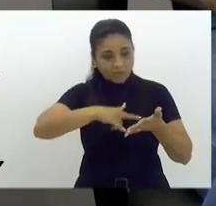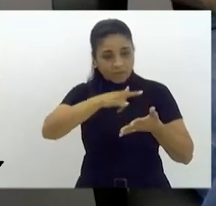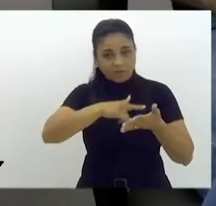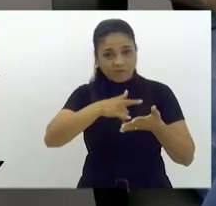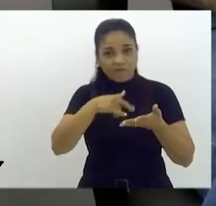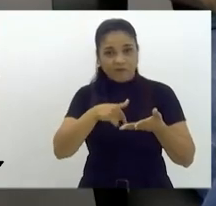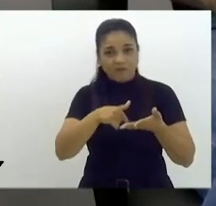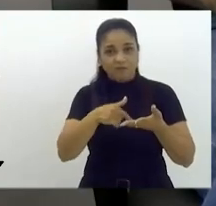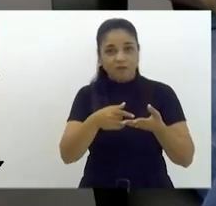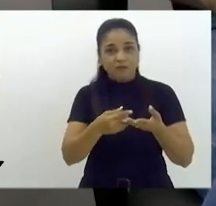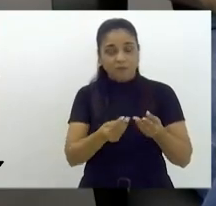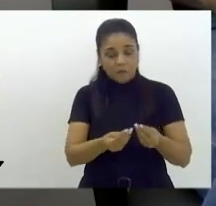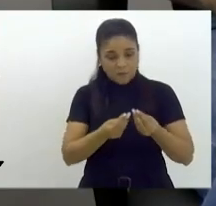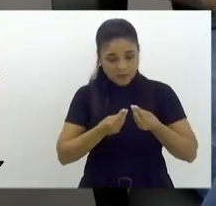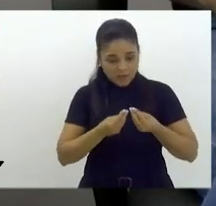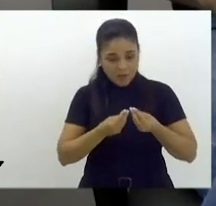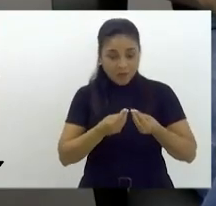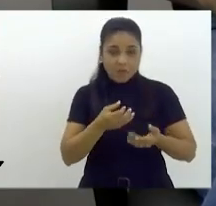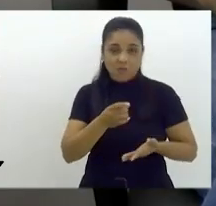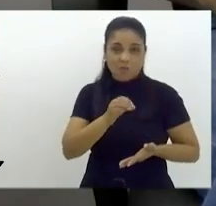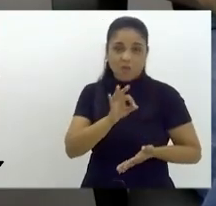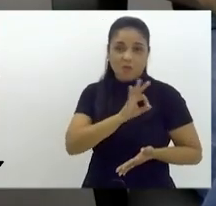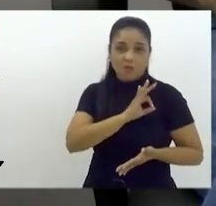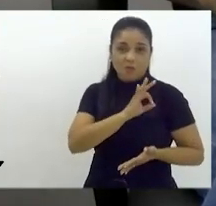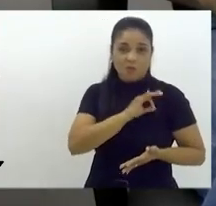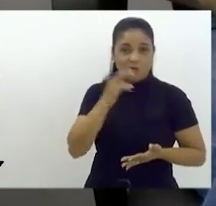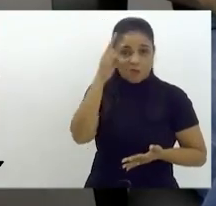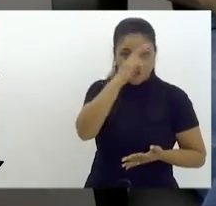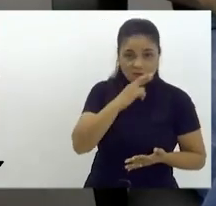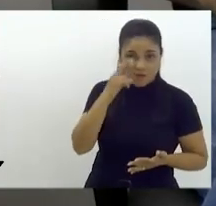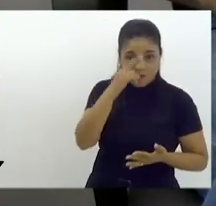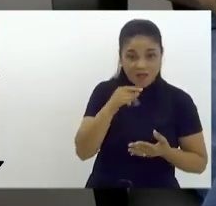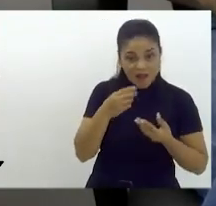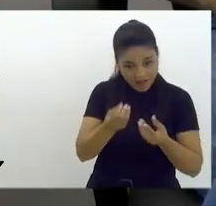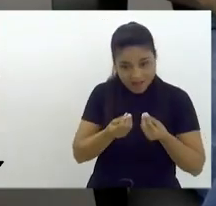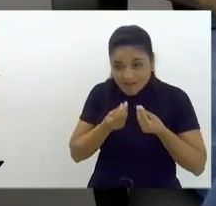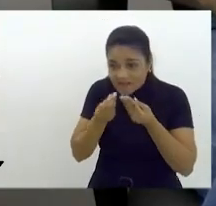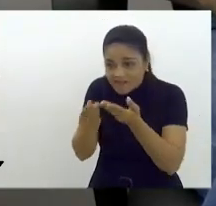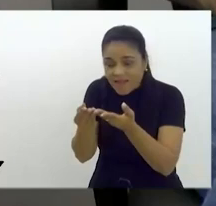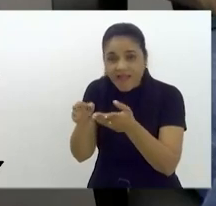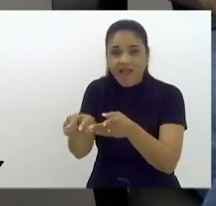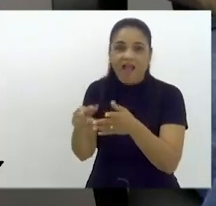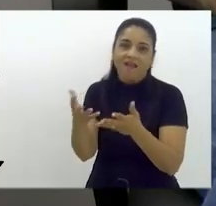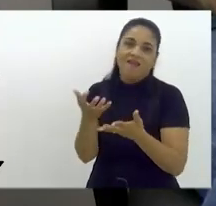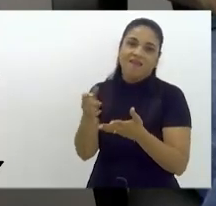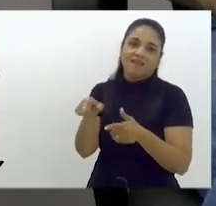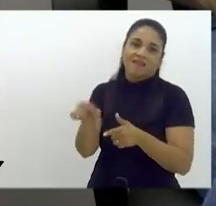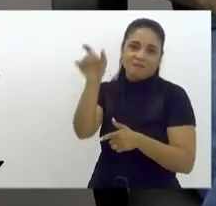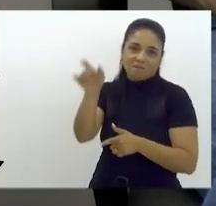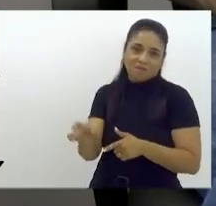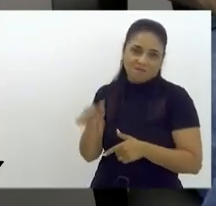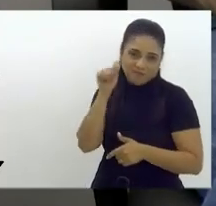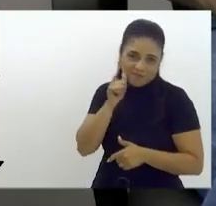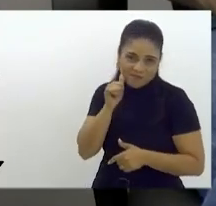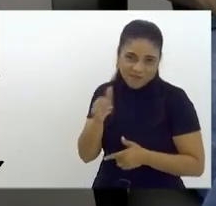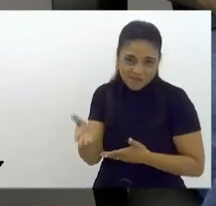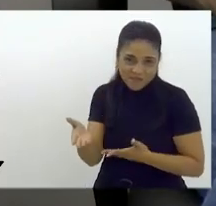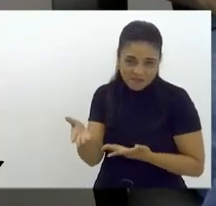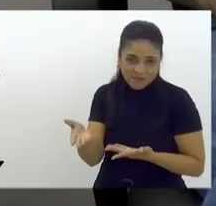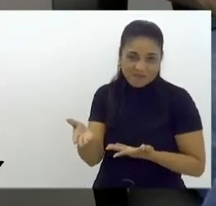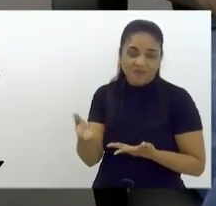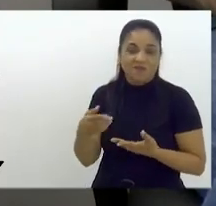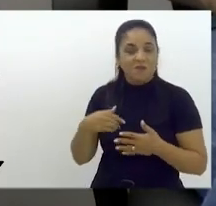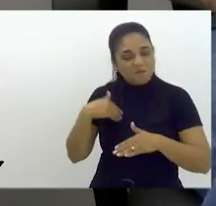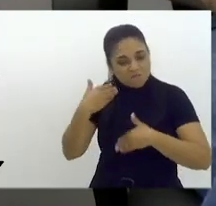produto entregue para o inquérito policial foi exatamente o que ela queria Então essa interface também precisamos evoluir